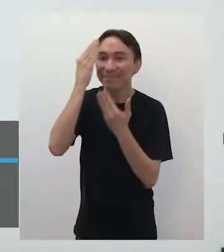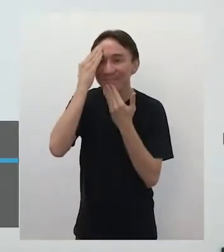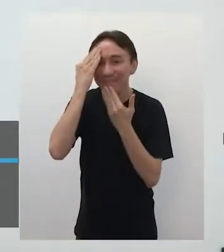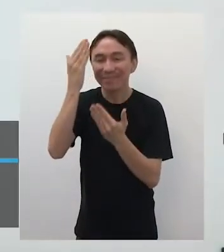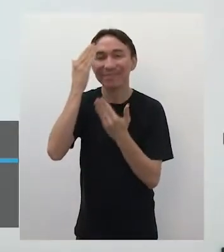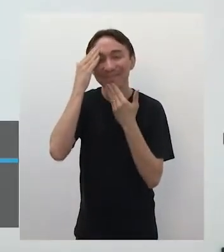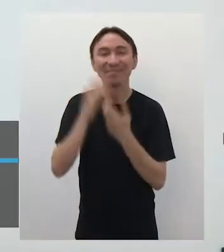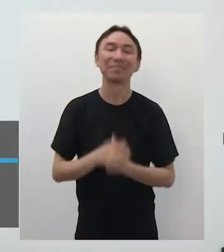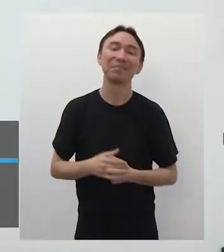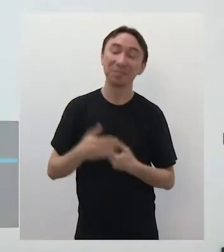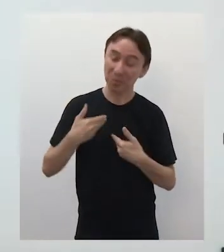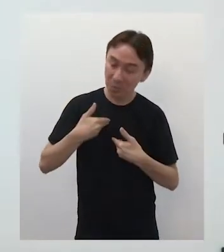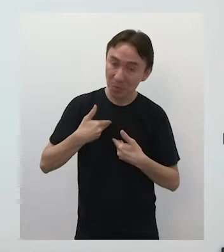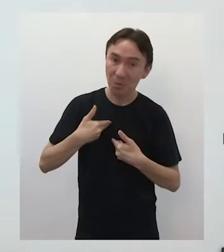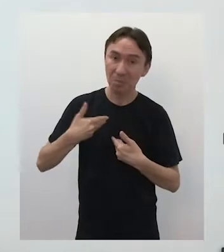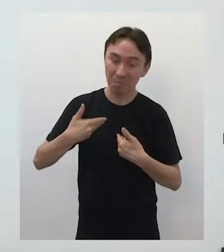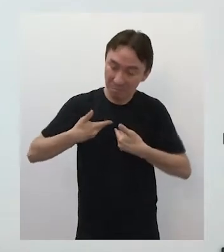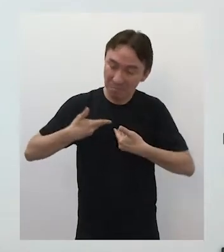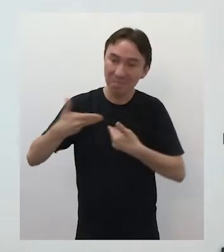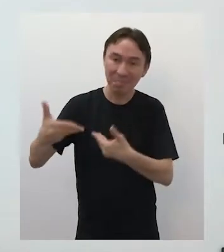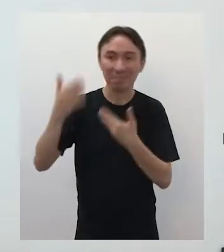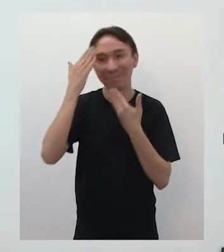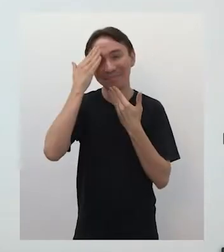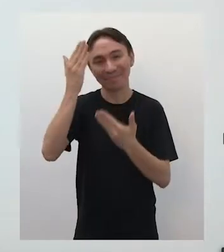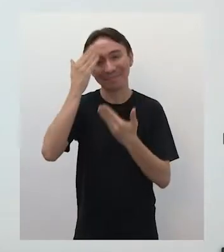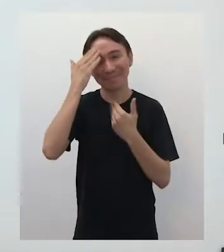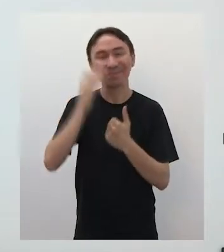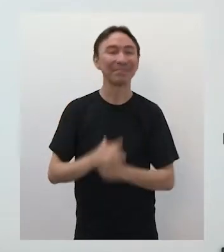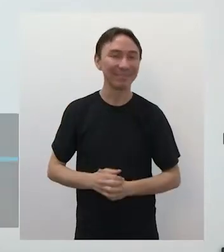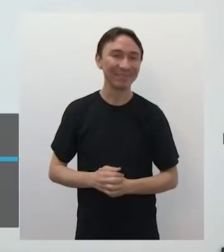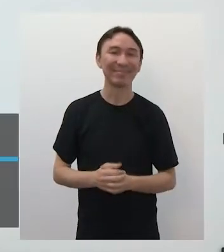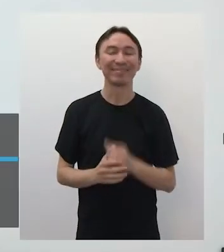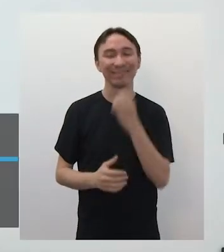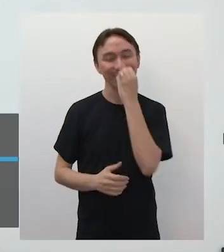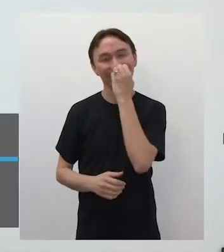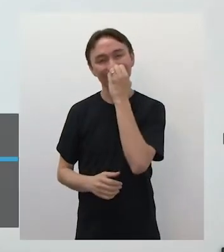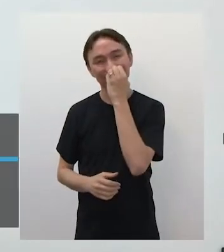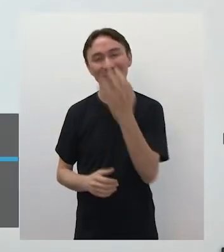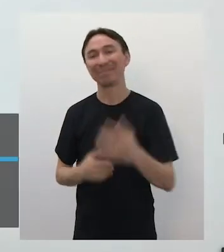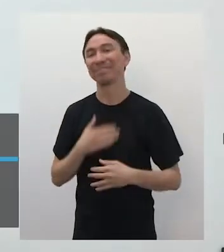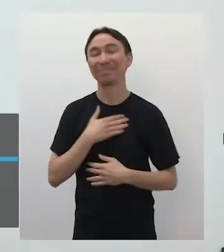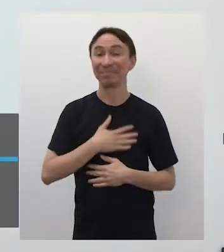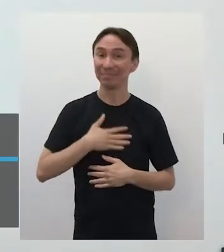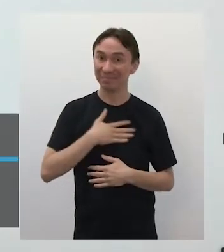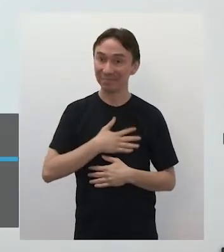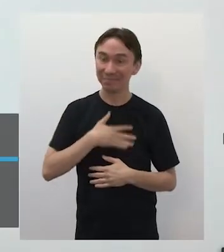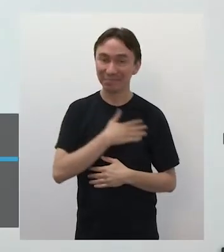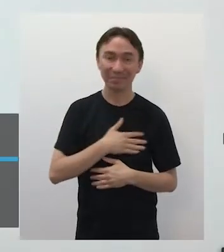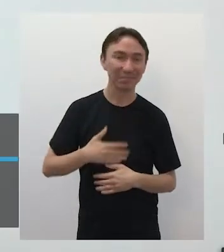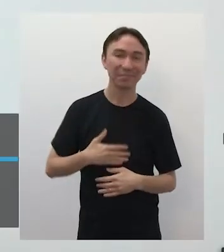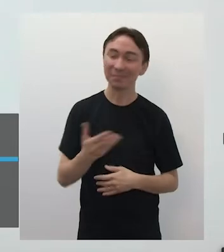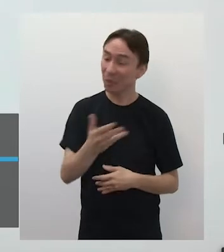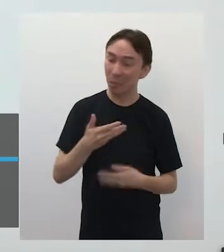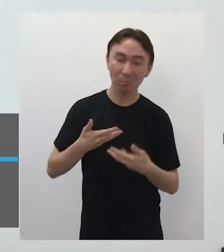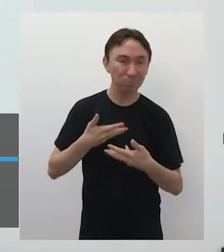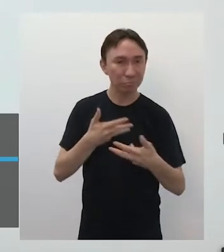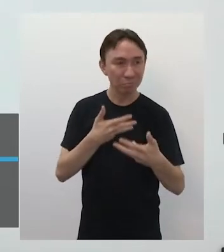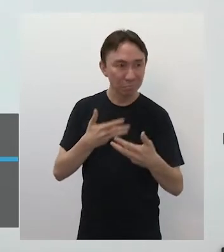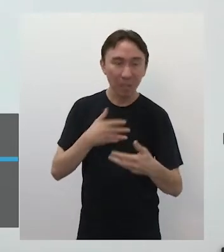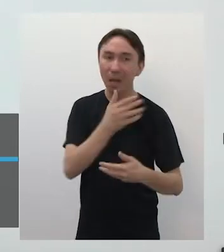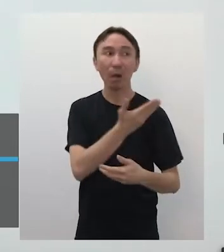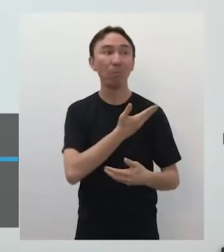e vivência em torno da autogestão. Então, com a palavra, a educadora Maria Aparecida do